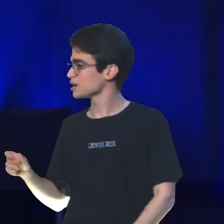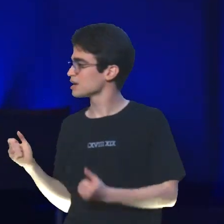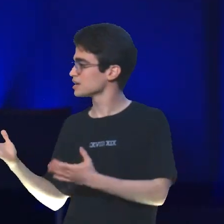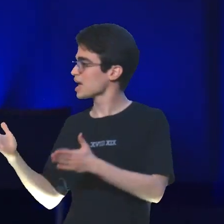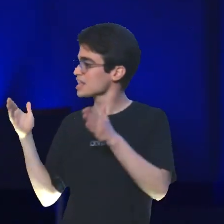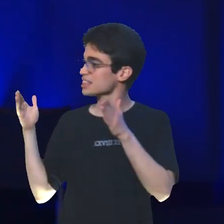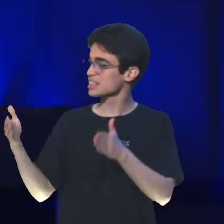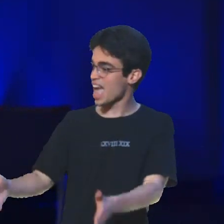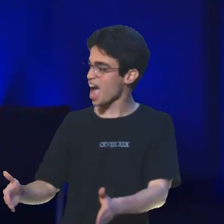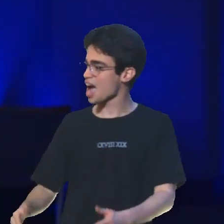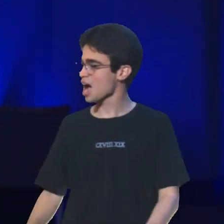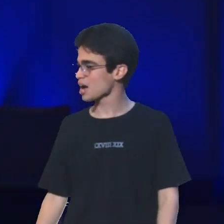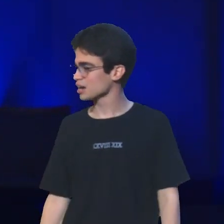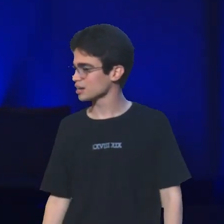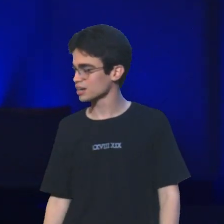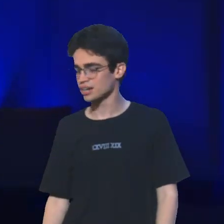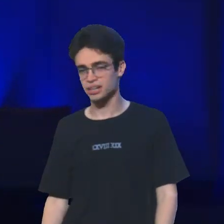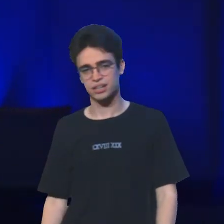enterrar.